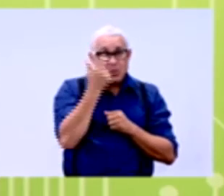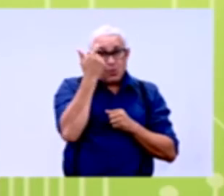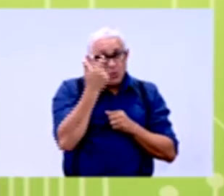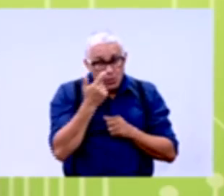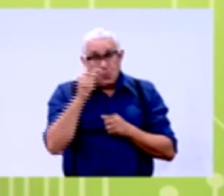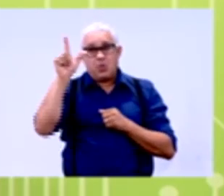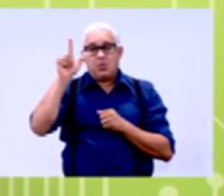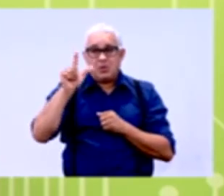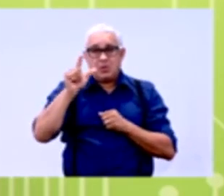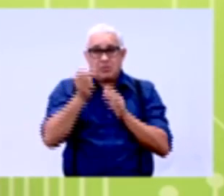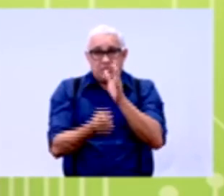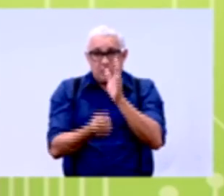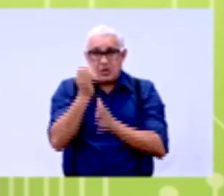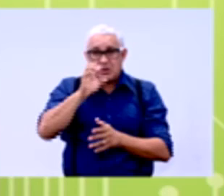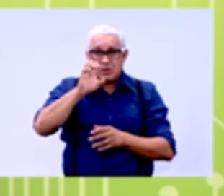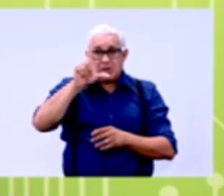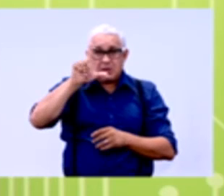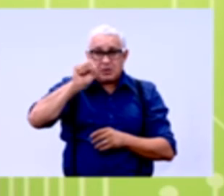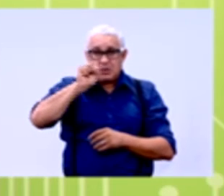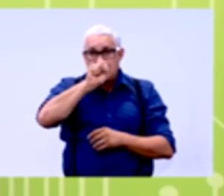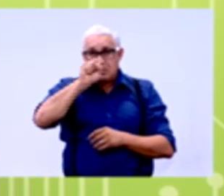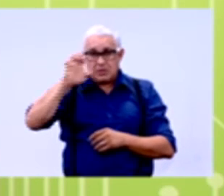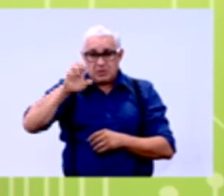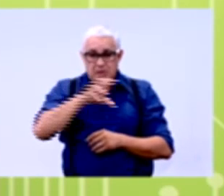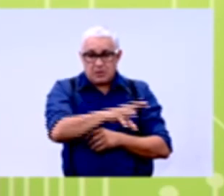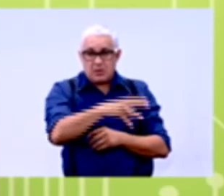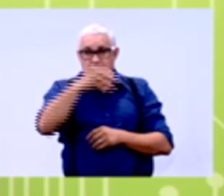seja criada para absorver, para